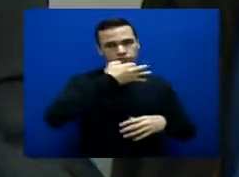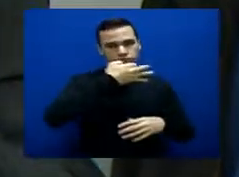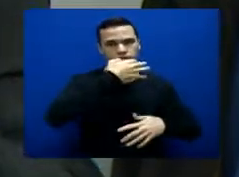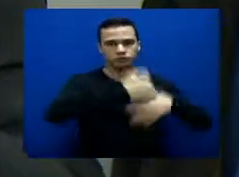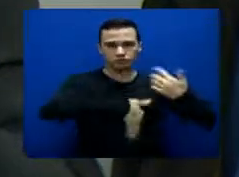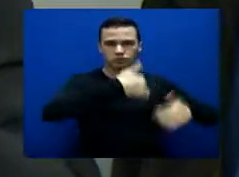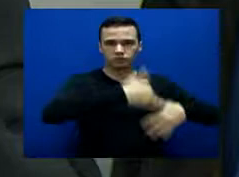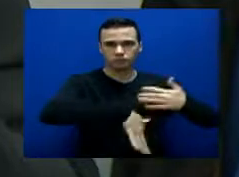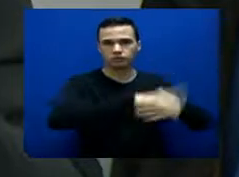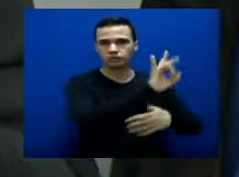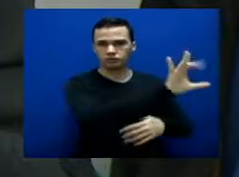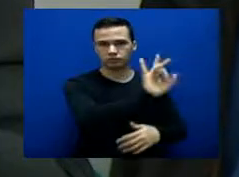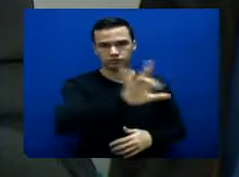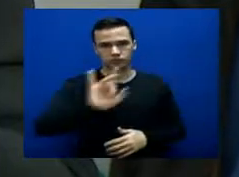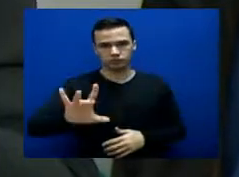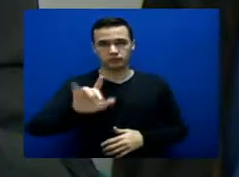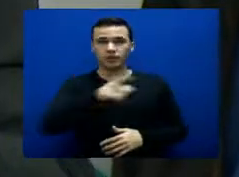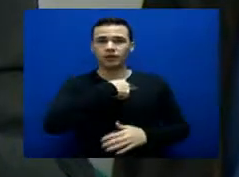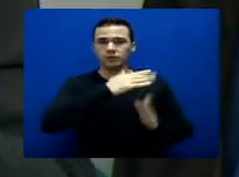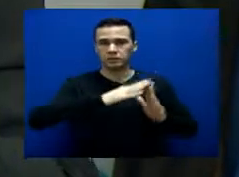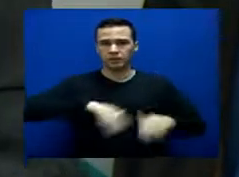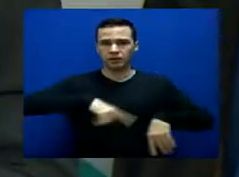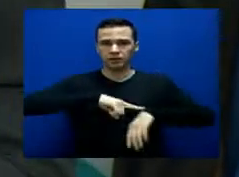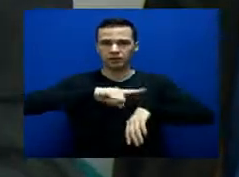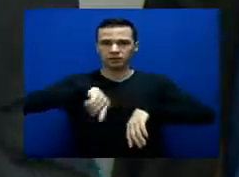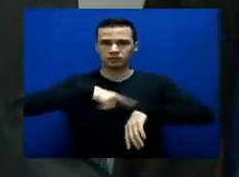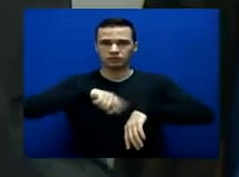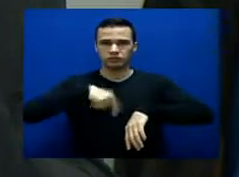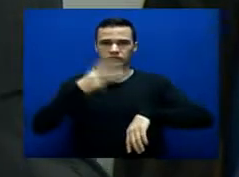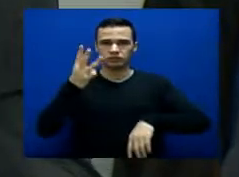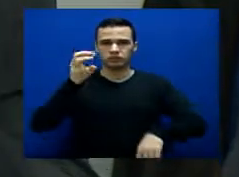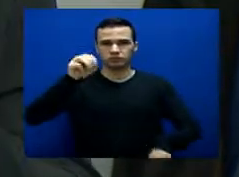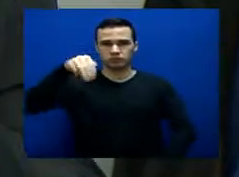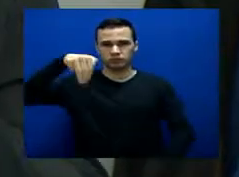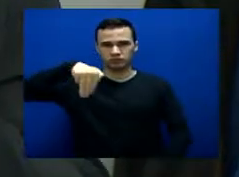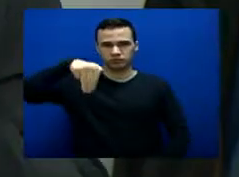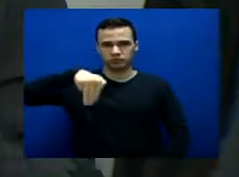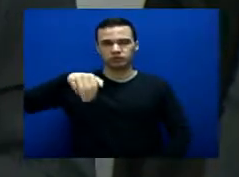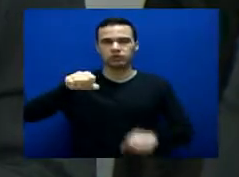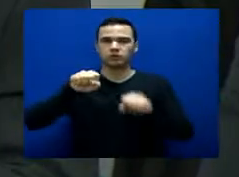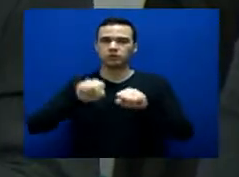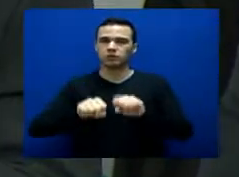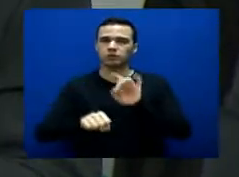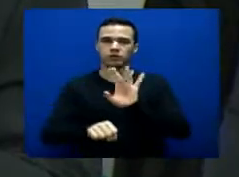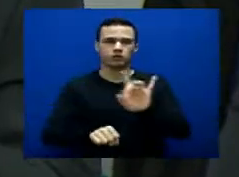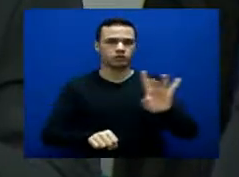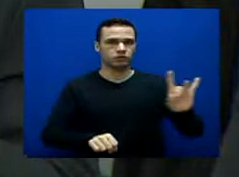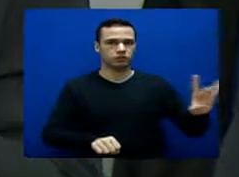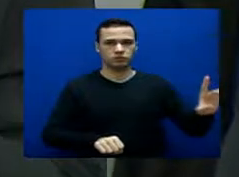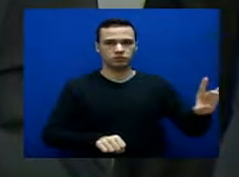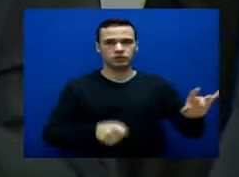pede um recesso aí de meia hora para que todo mundo possa fazer a...